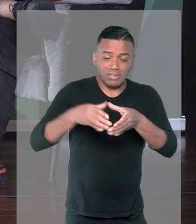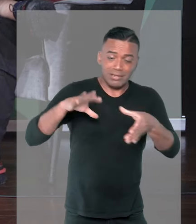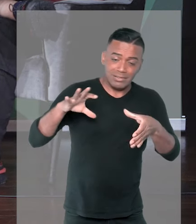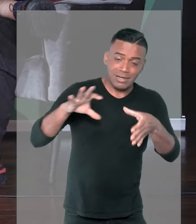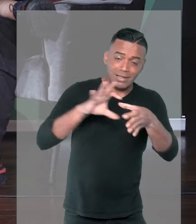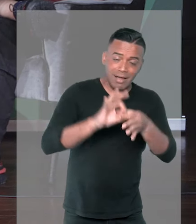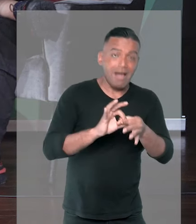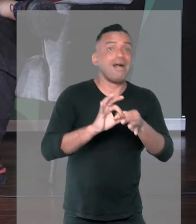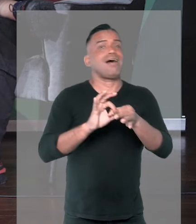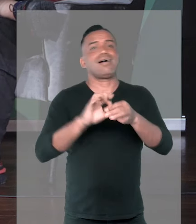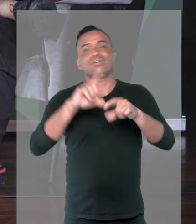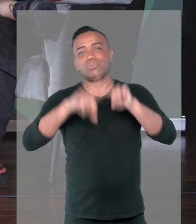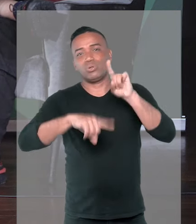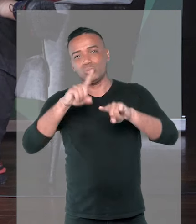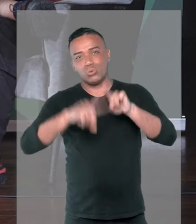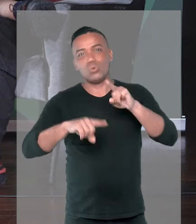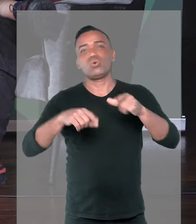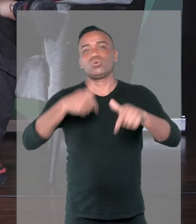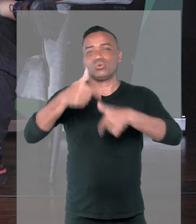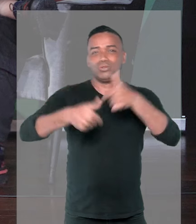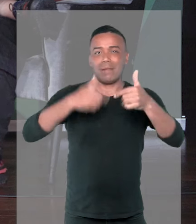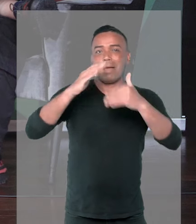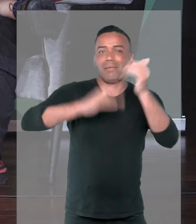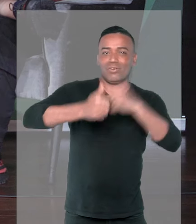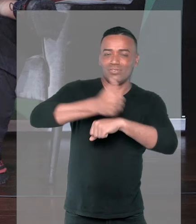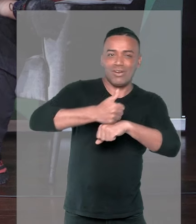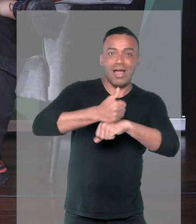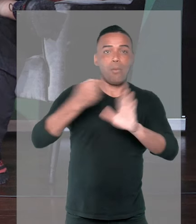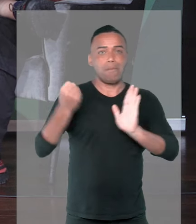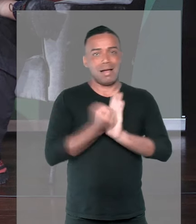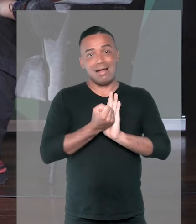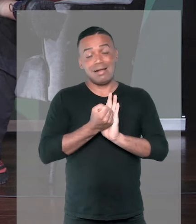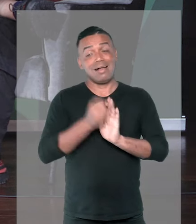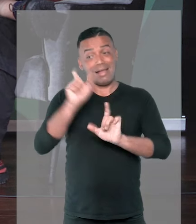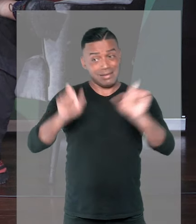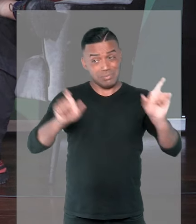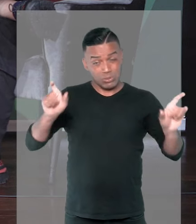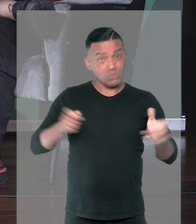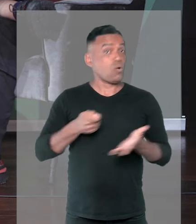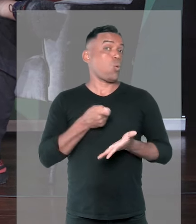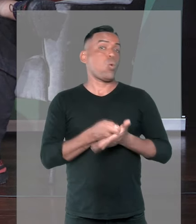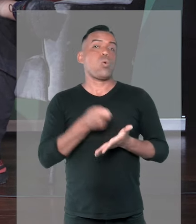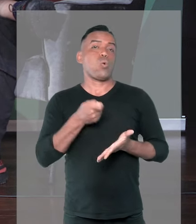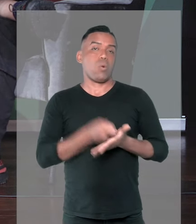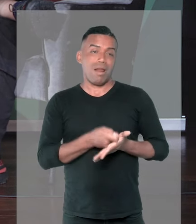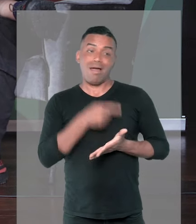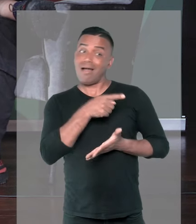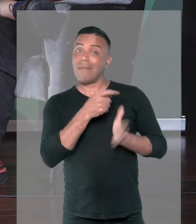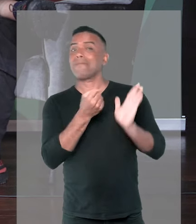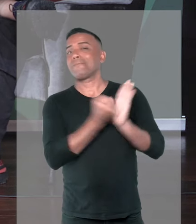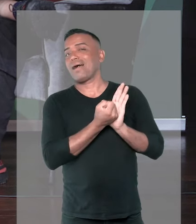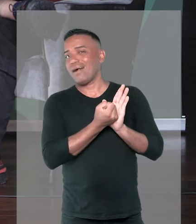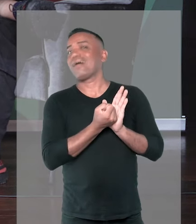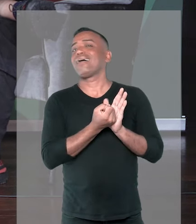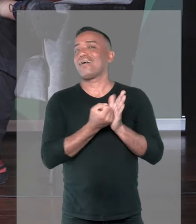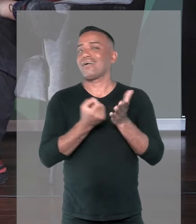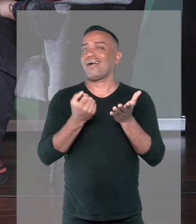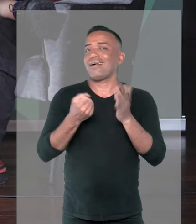um serviço uma experiência ou uma marca você vai ver que aquelas pessoas vão cobrar daquela marca certas